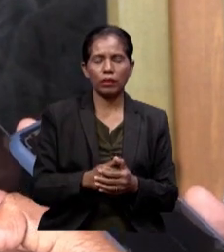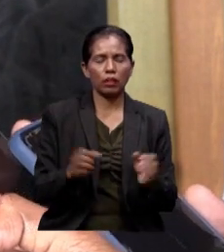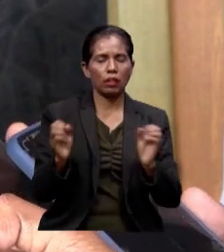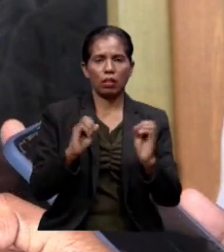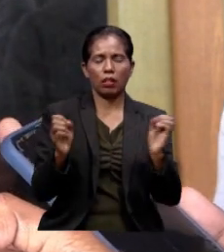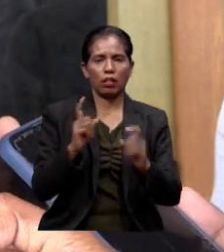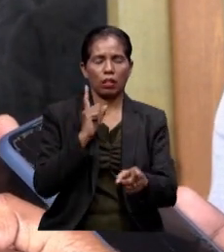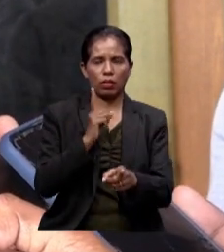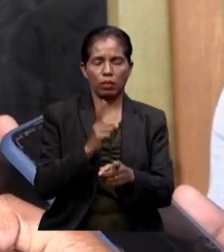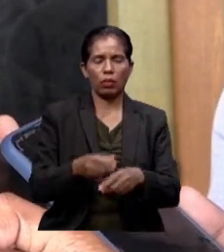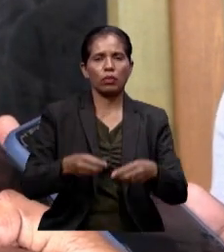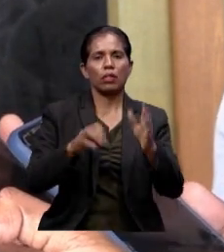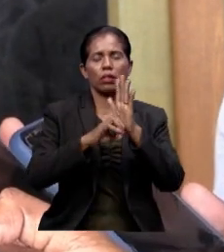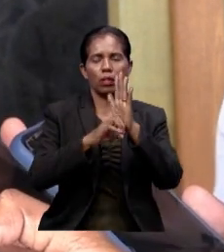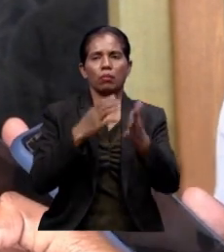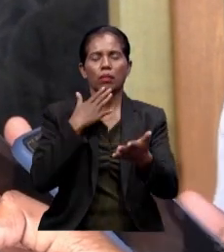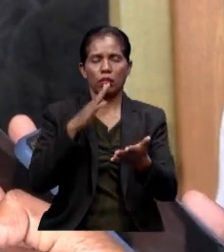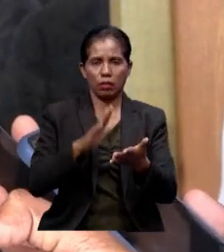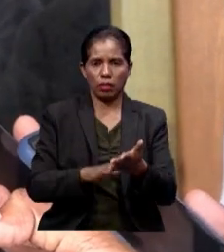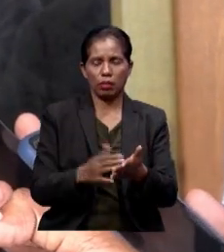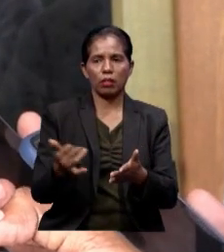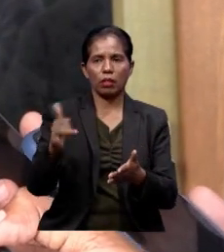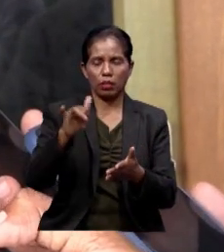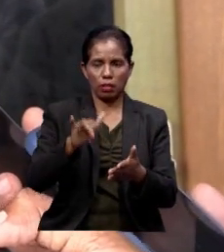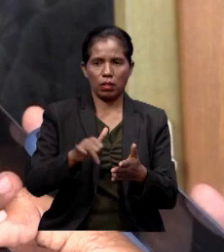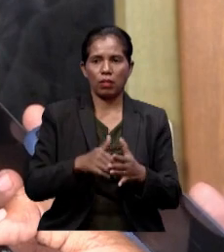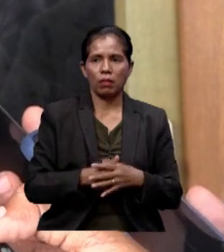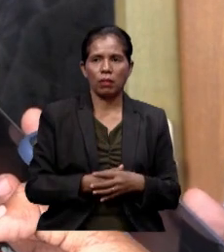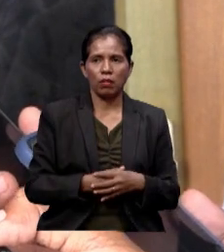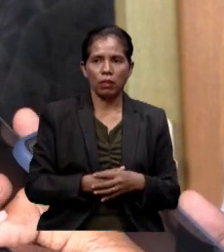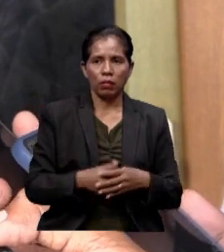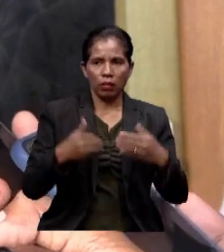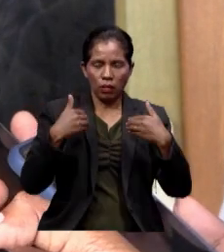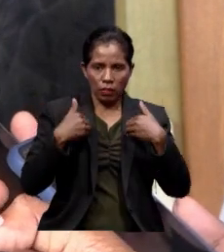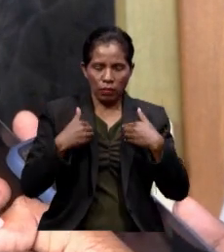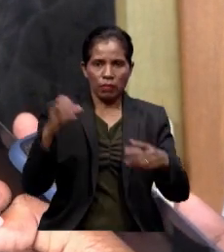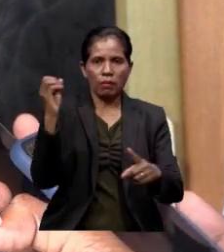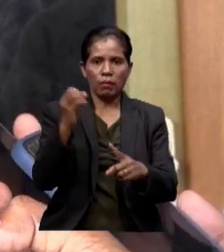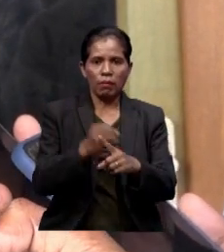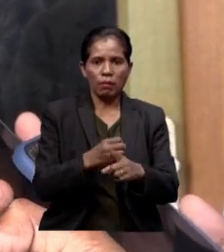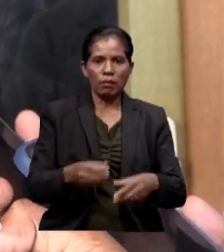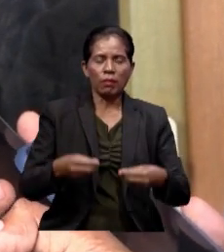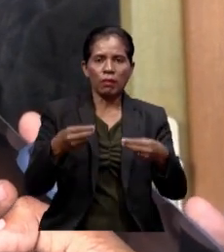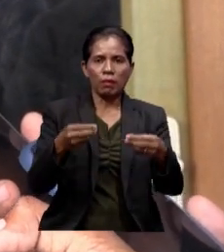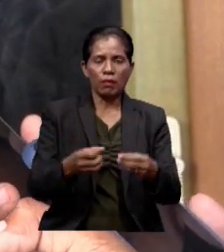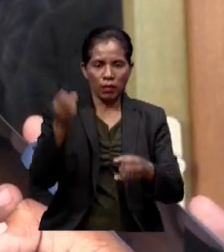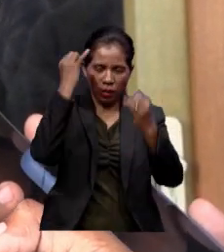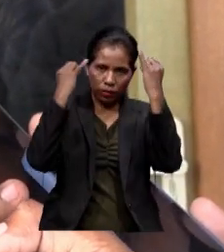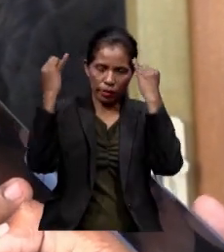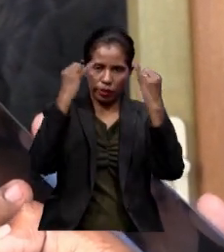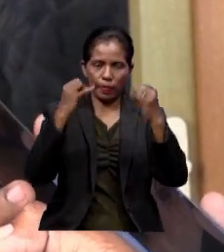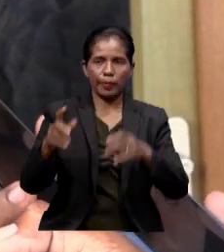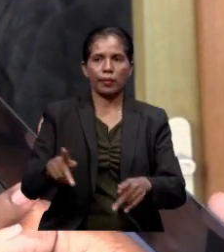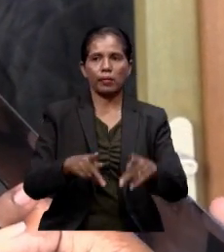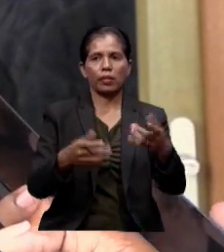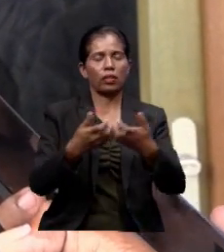Ladung foi mais um dia que se canar sira nebe que ia dunia oportunidade para fo informação para público se pela sessão